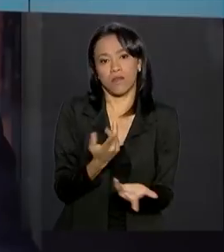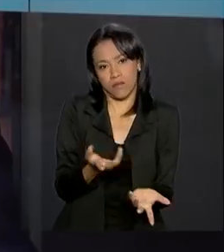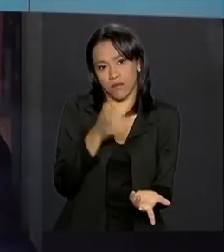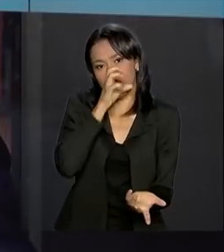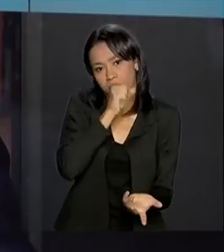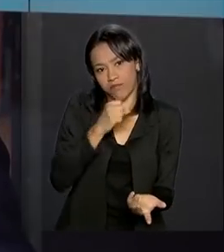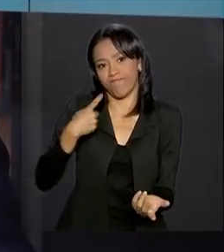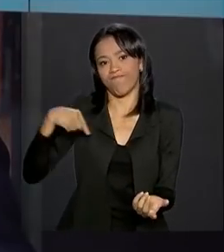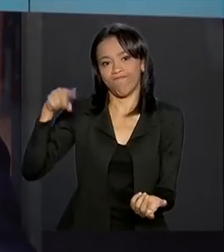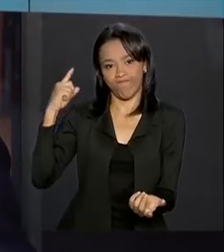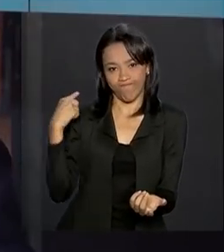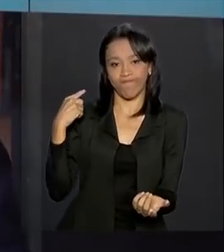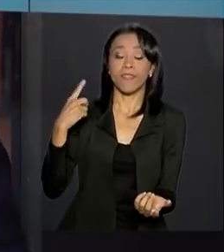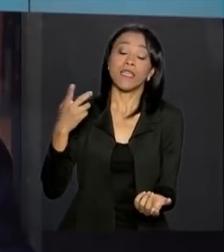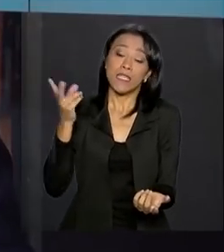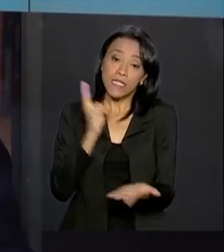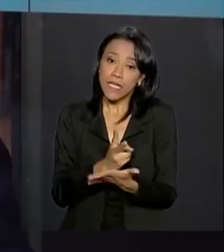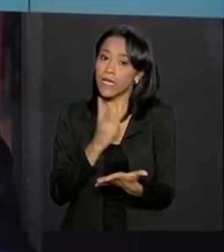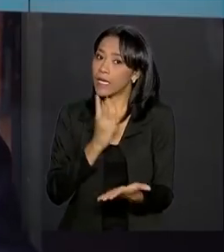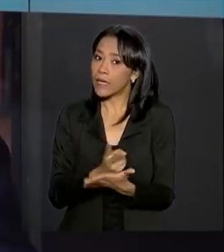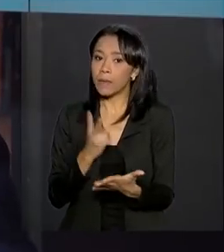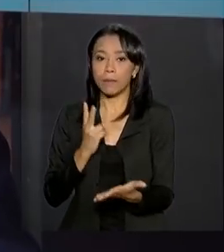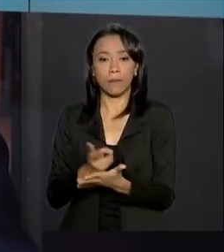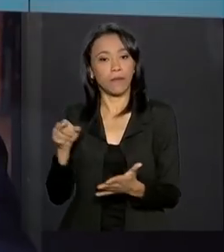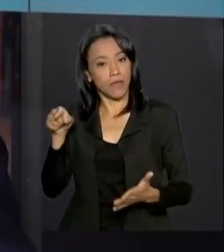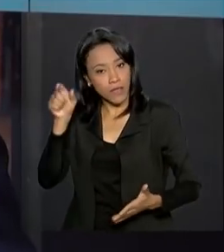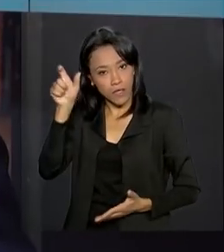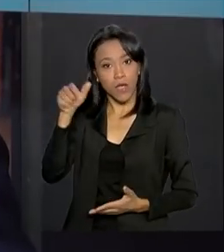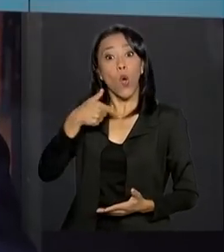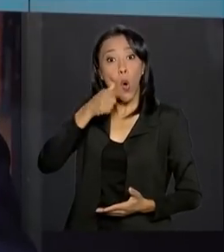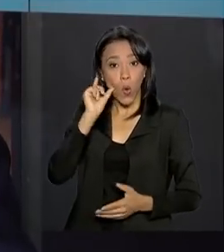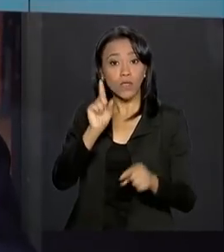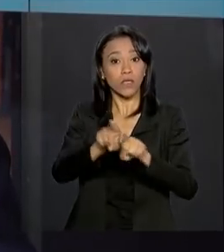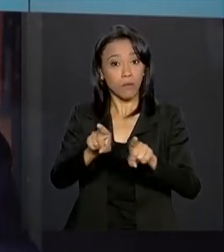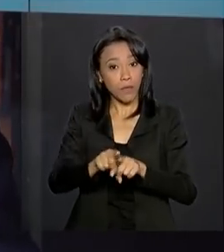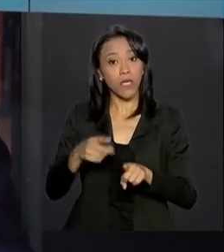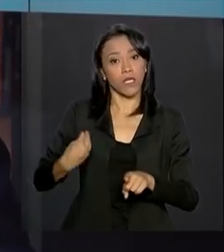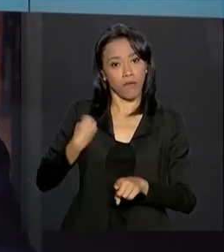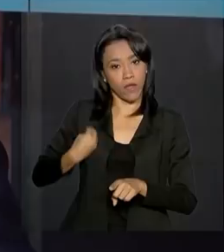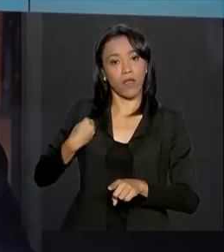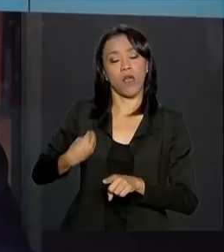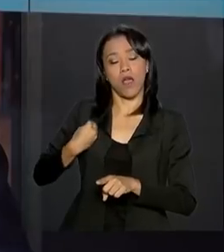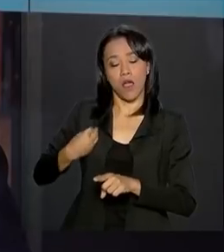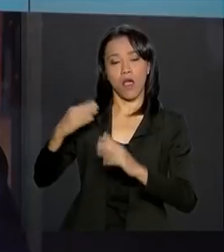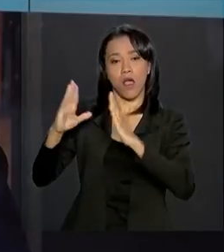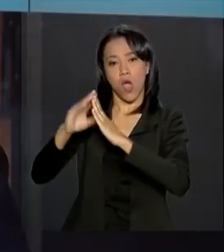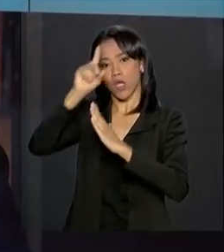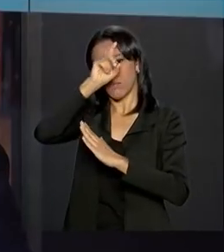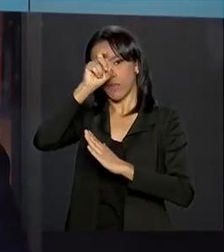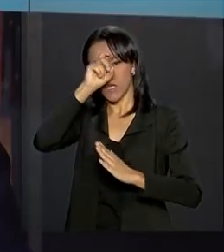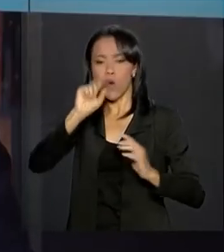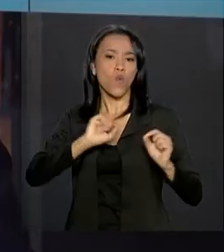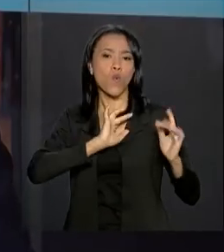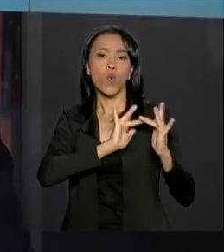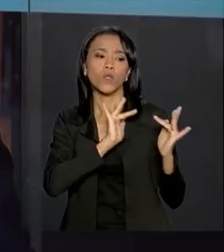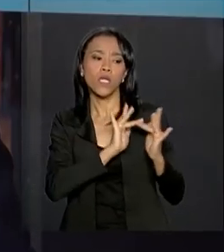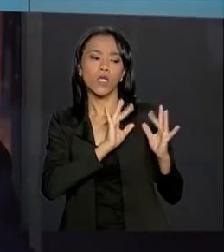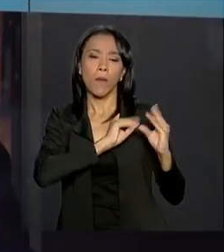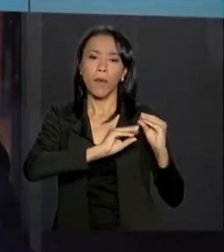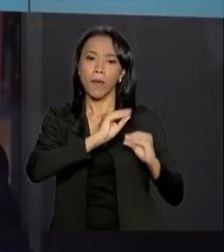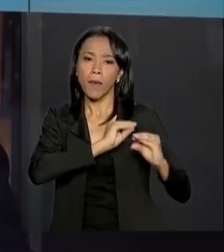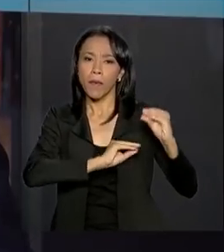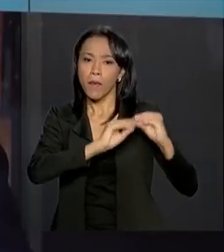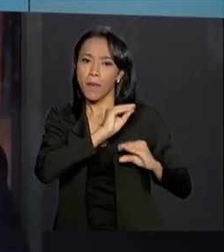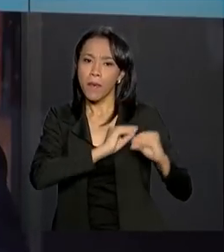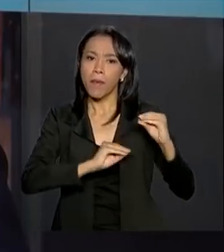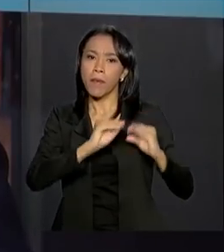mantido contato permanente, inclusive ontem aqui, enquanto esteve internado, com o gabinete de emergência que foi montado